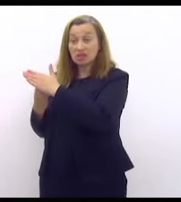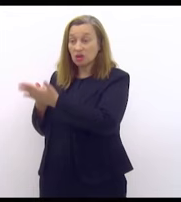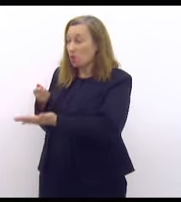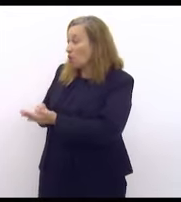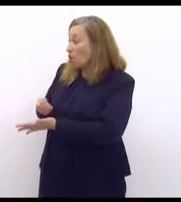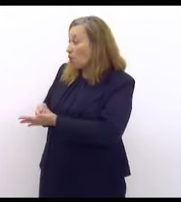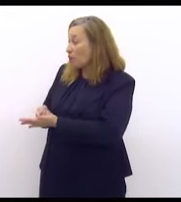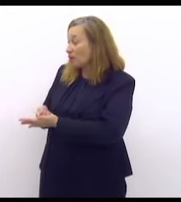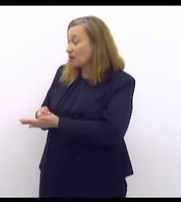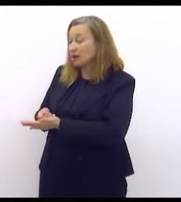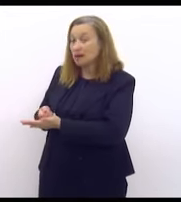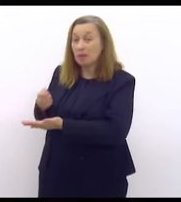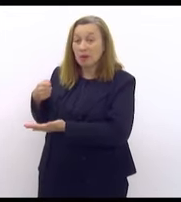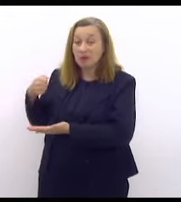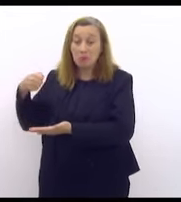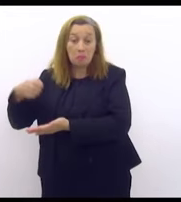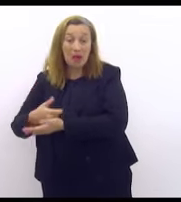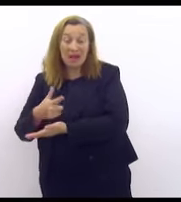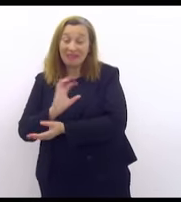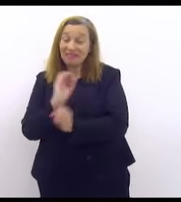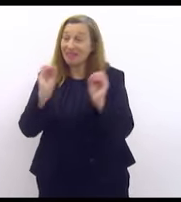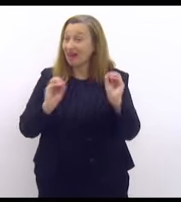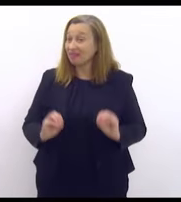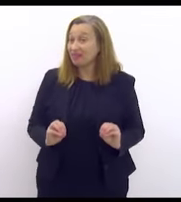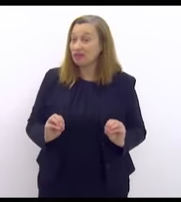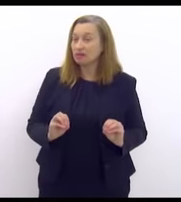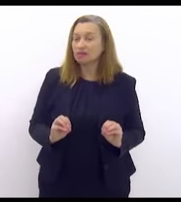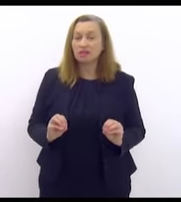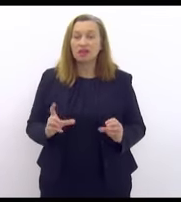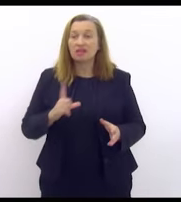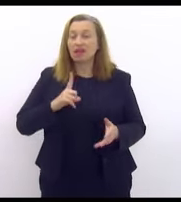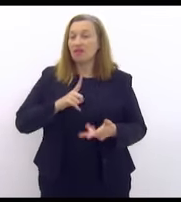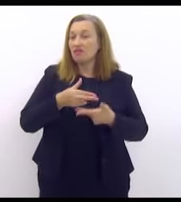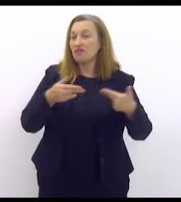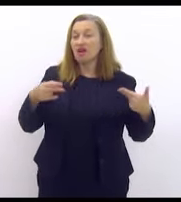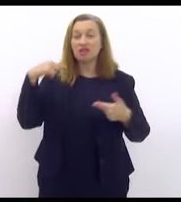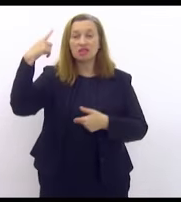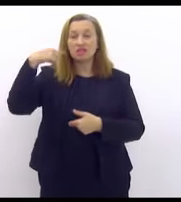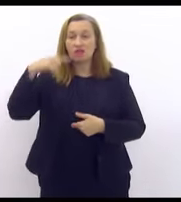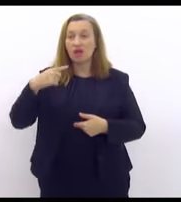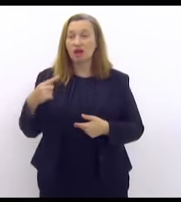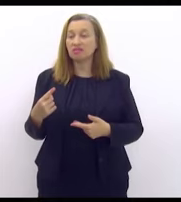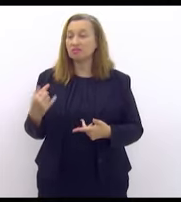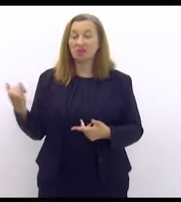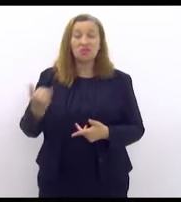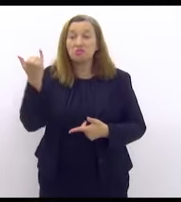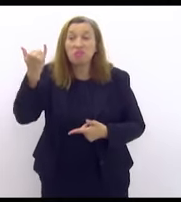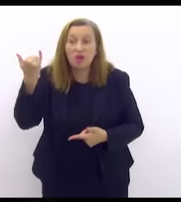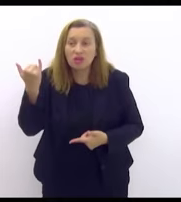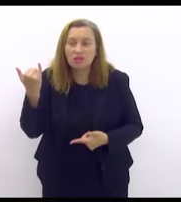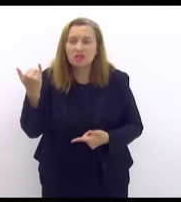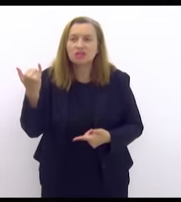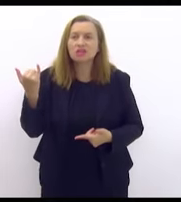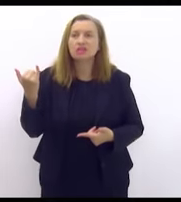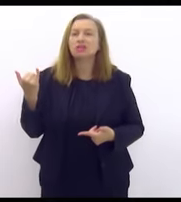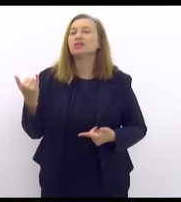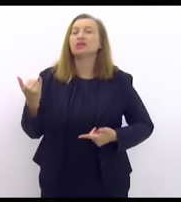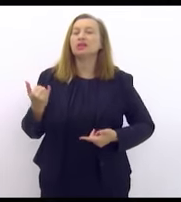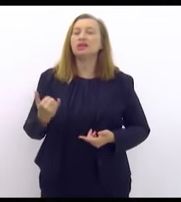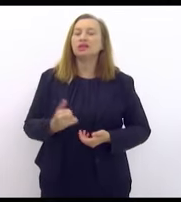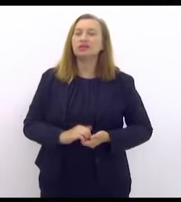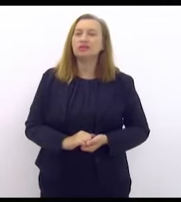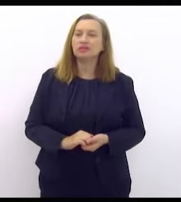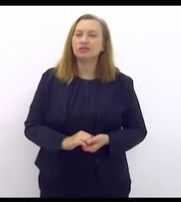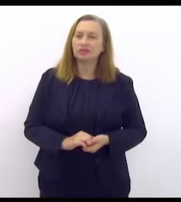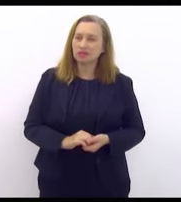não pagam. Tem escritório de advocacia, de grande jurista, tributarista, mas isso não importa. É de competência do Estado, da